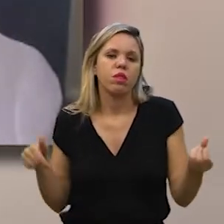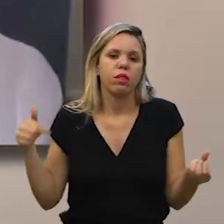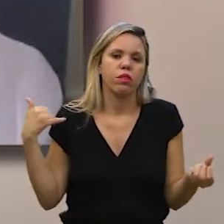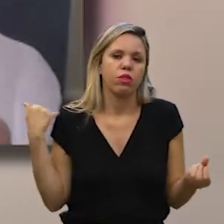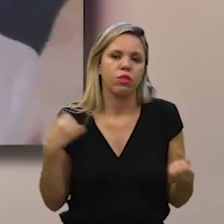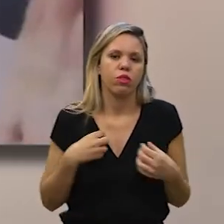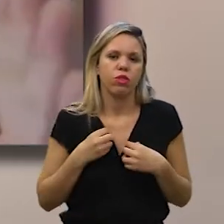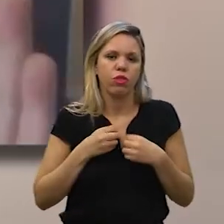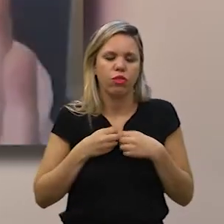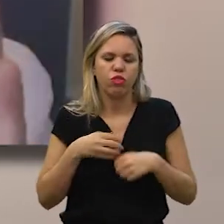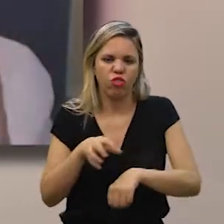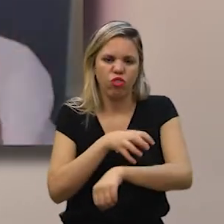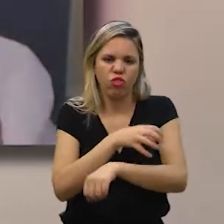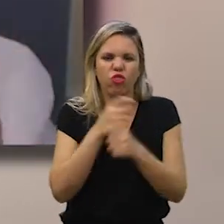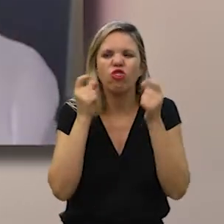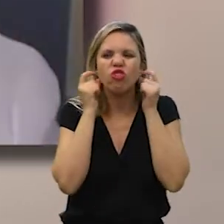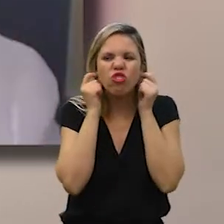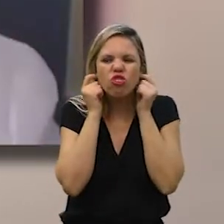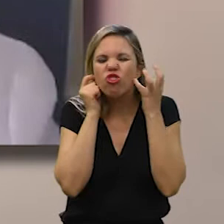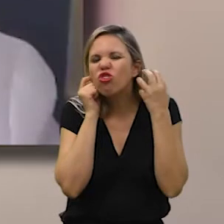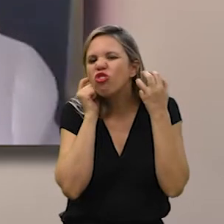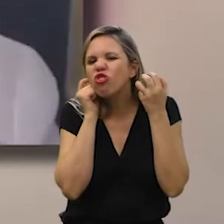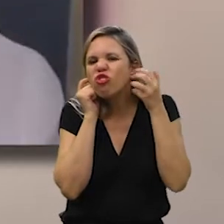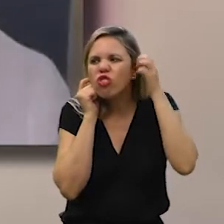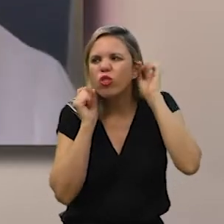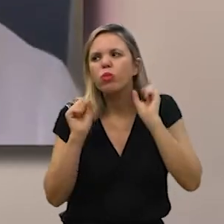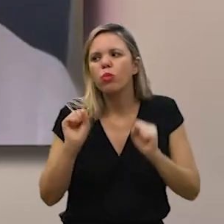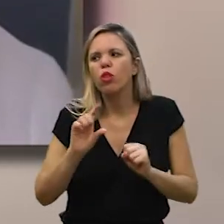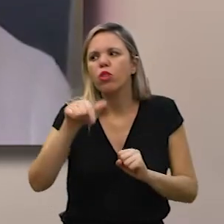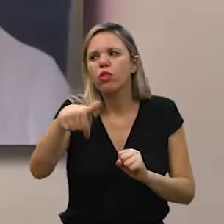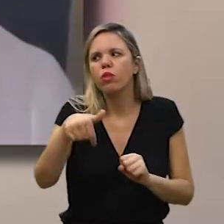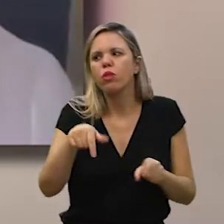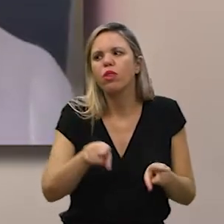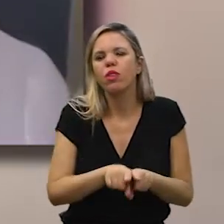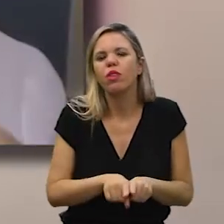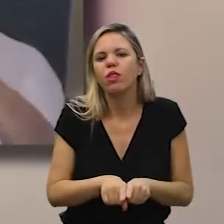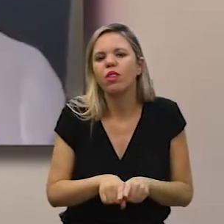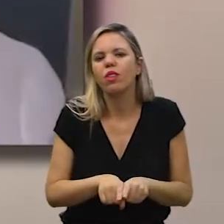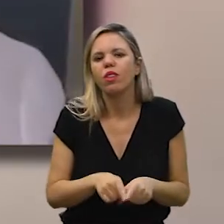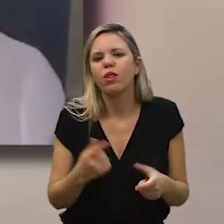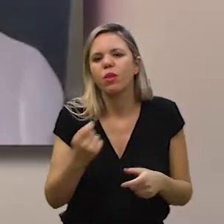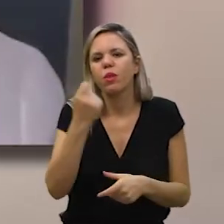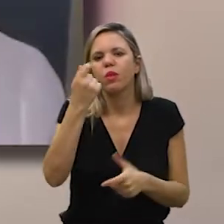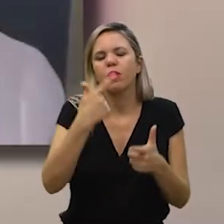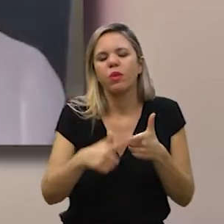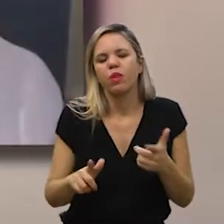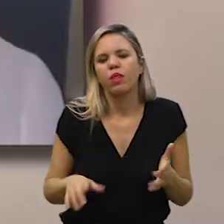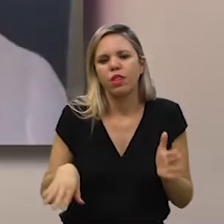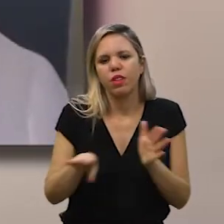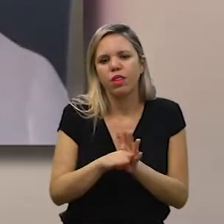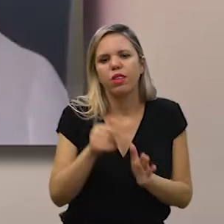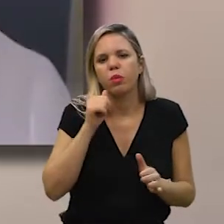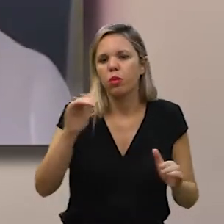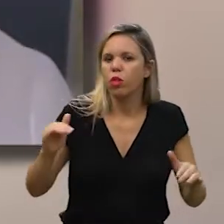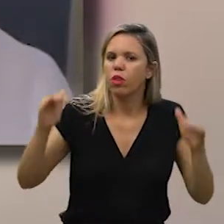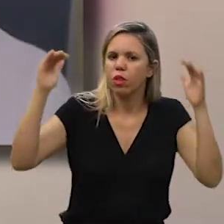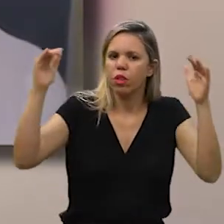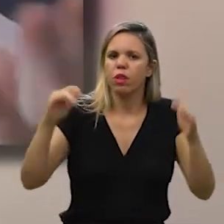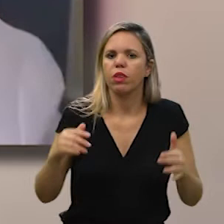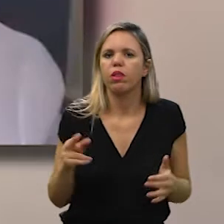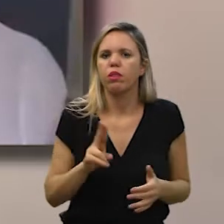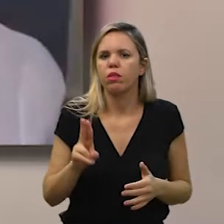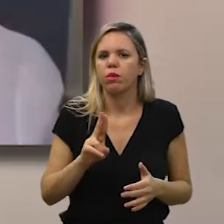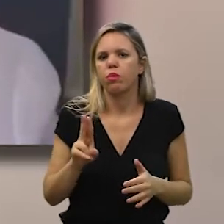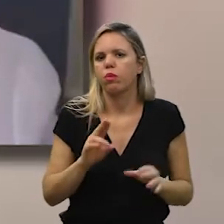6, 7 aninhos na alergia do brinquinho. Pode evoluir depois para um quadro mais grave e chegar na mulher adulta que não